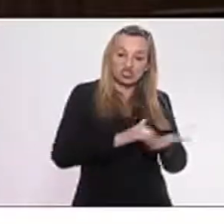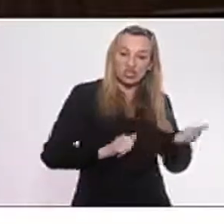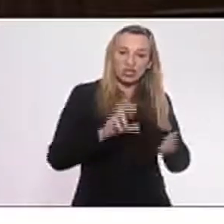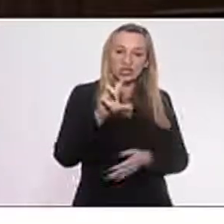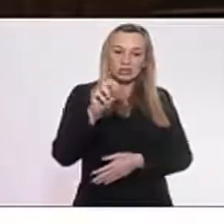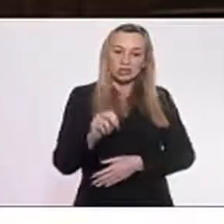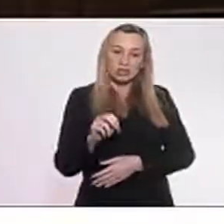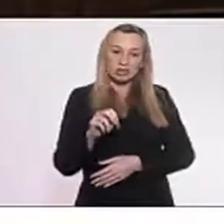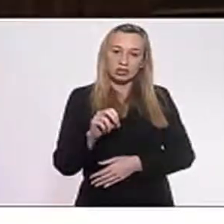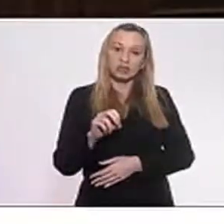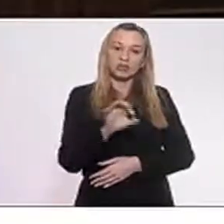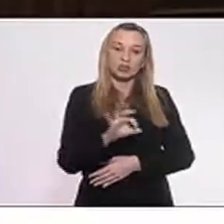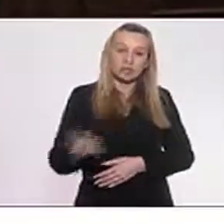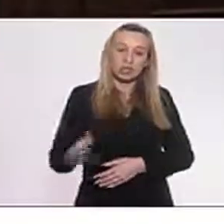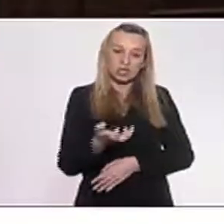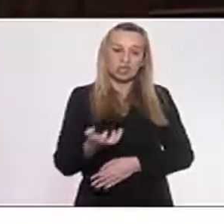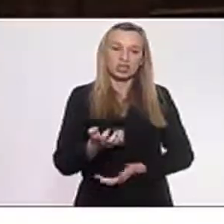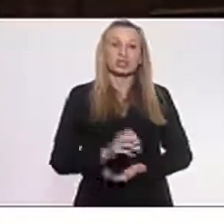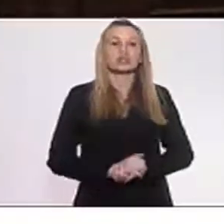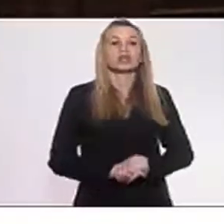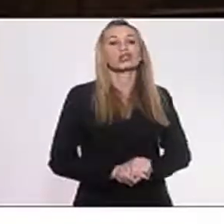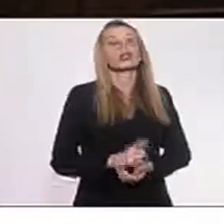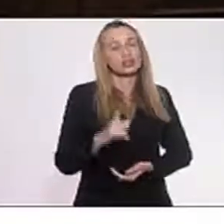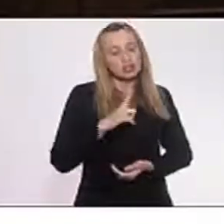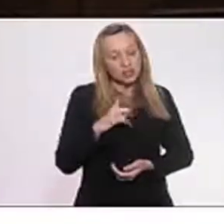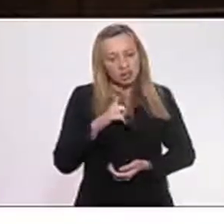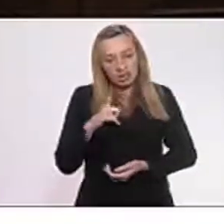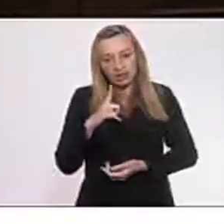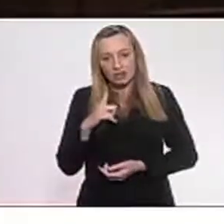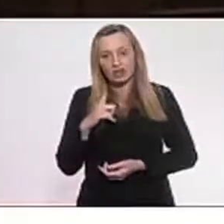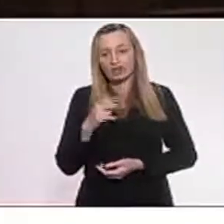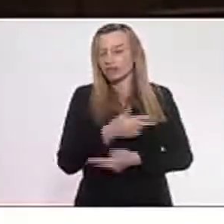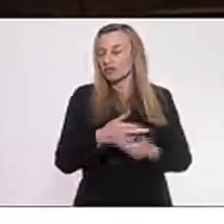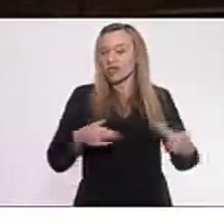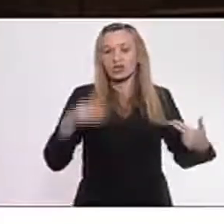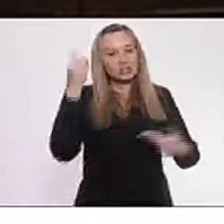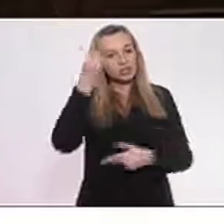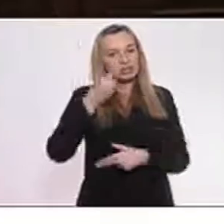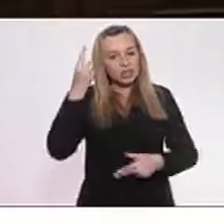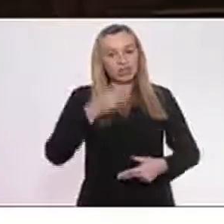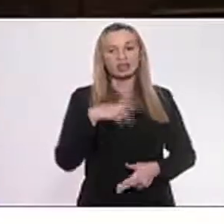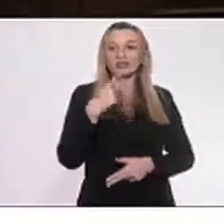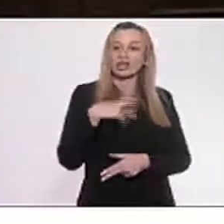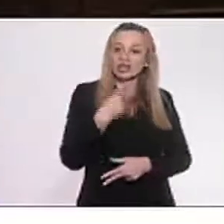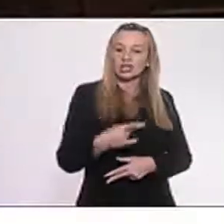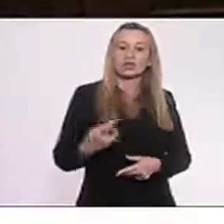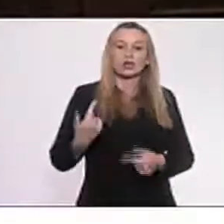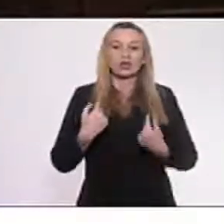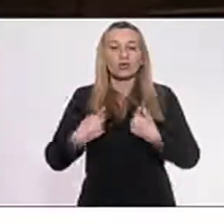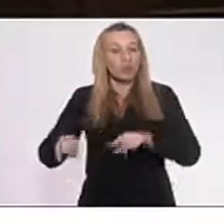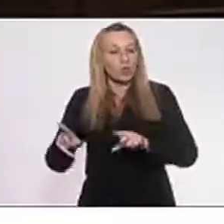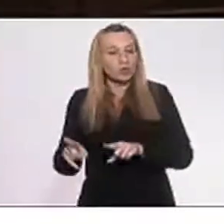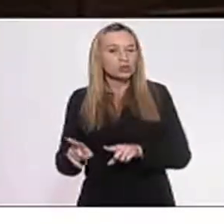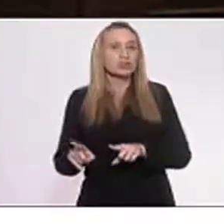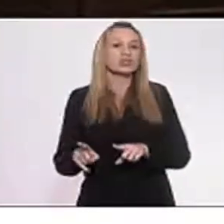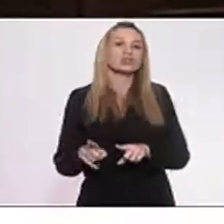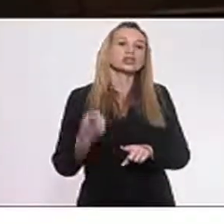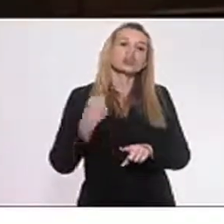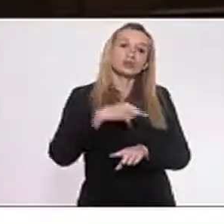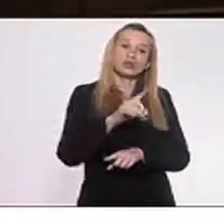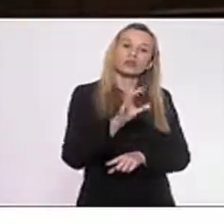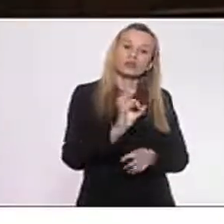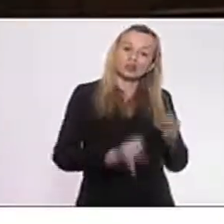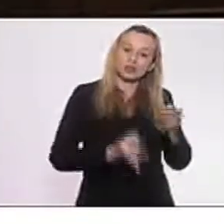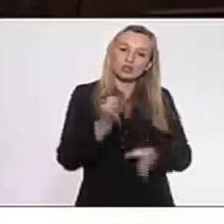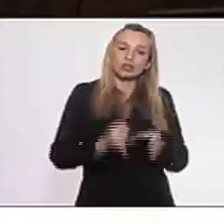da receita vinculada da FAPERJ. Houve reações, vários deputados se manifestaram, deputados entraram na justiça